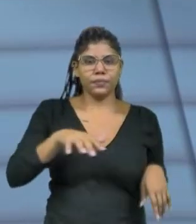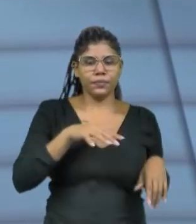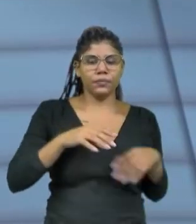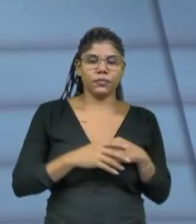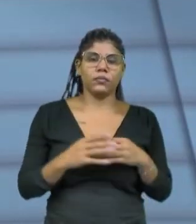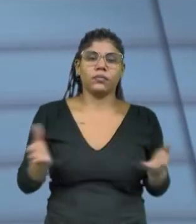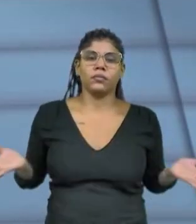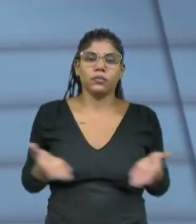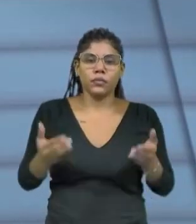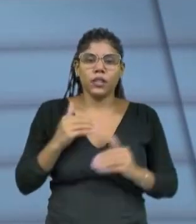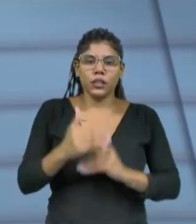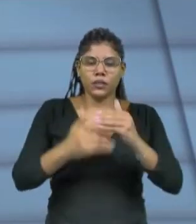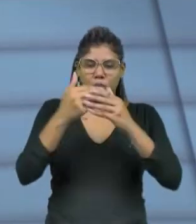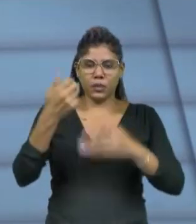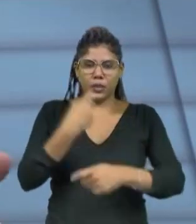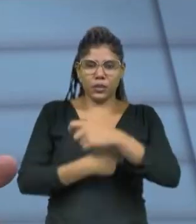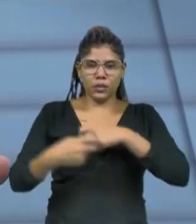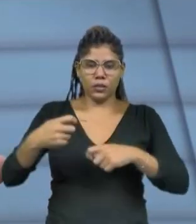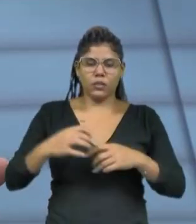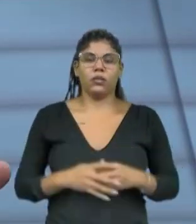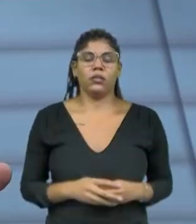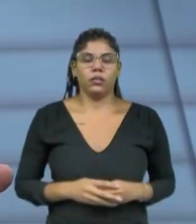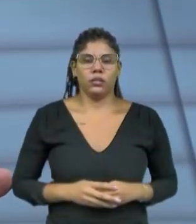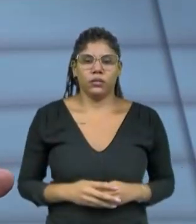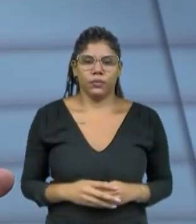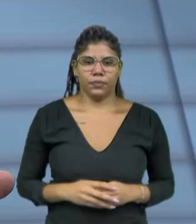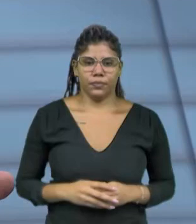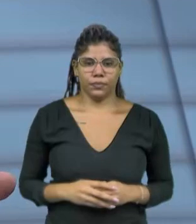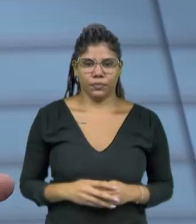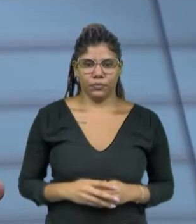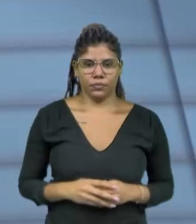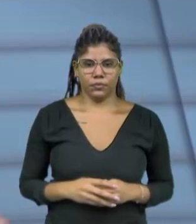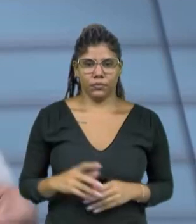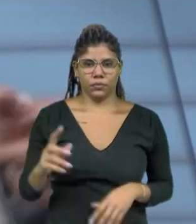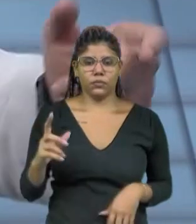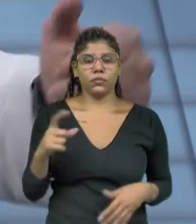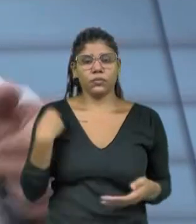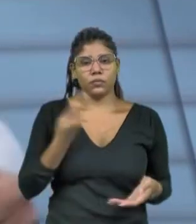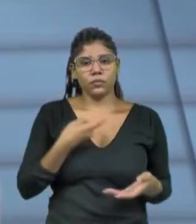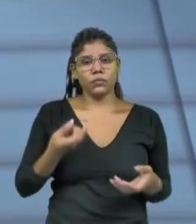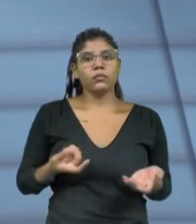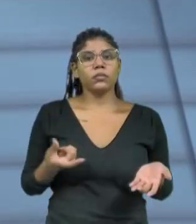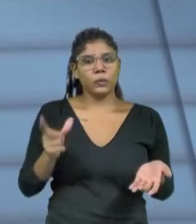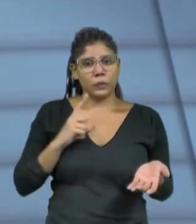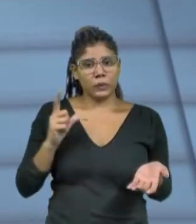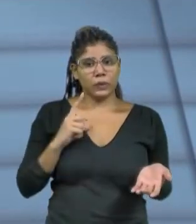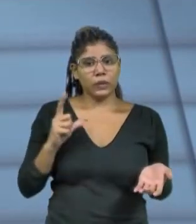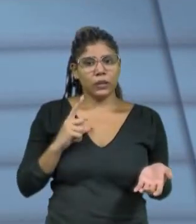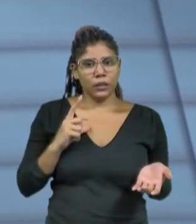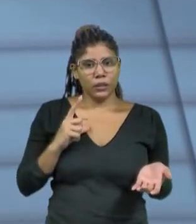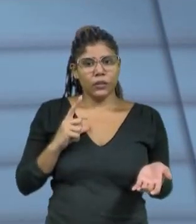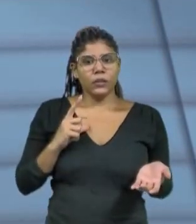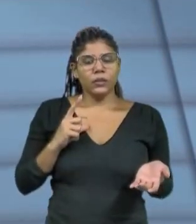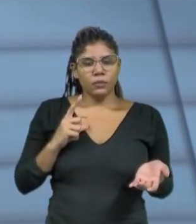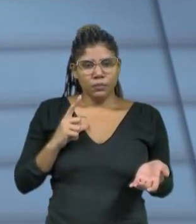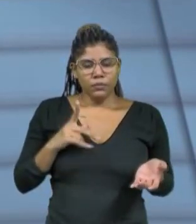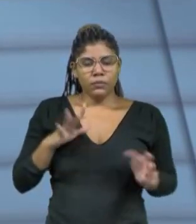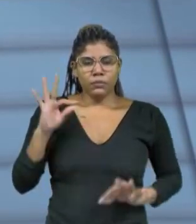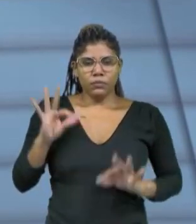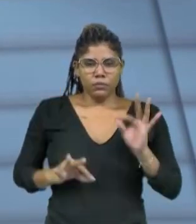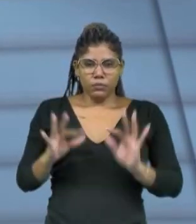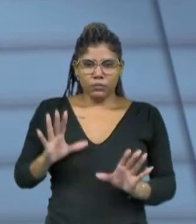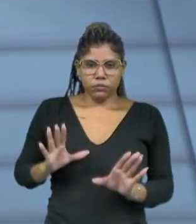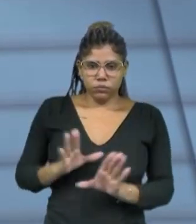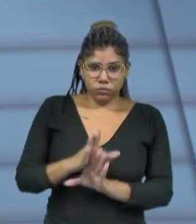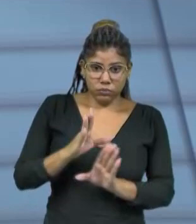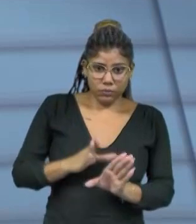agora no desenvolvimento econômico, né, nessa época, e aí levantamos problemas que impactavam a competitividade desse setor